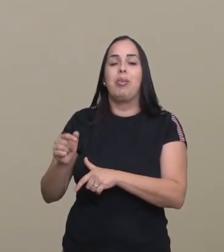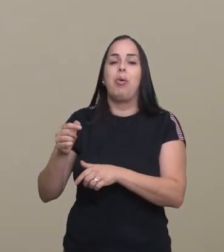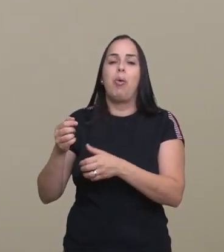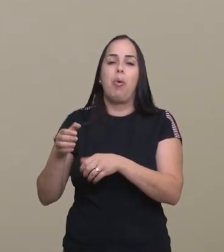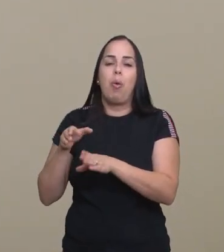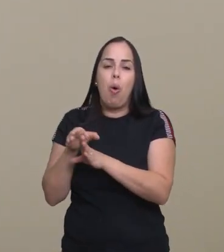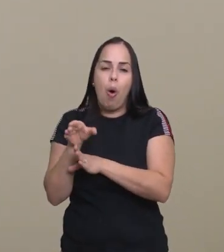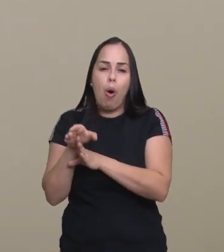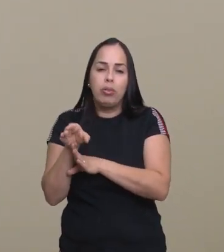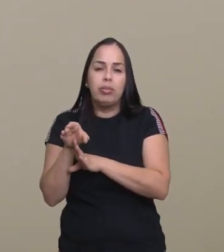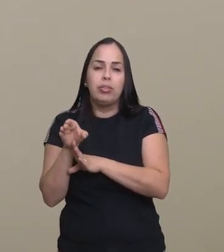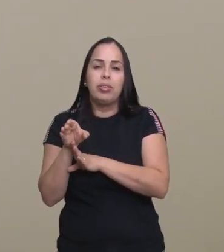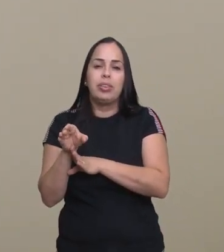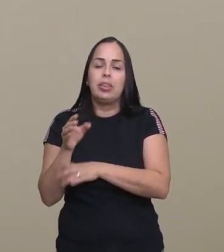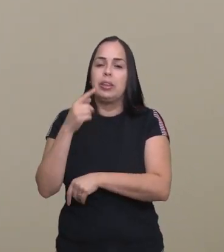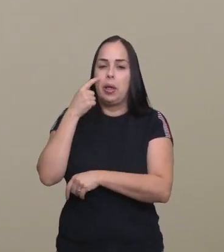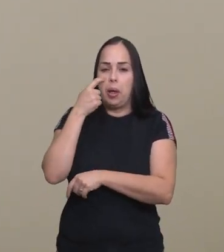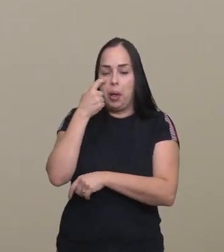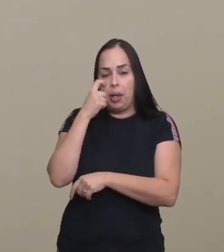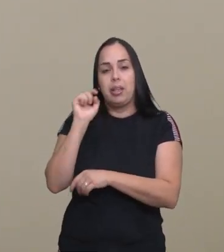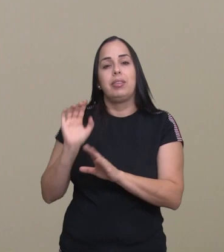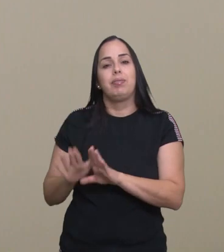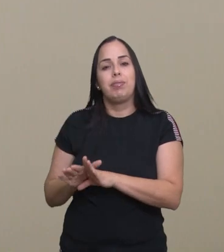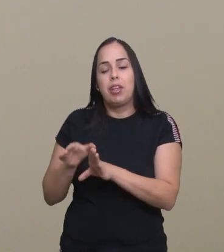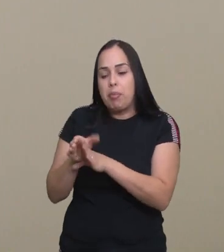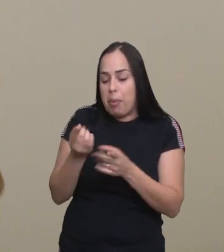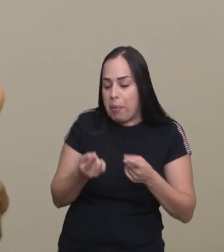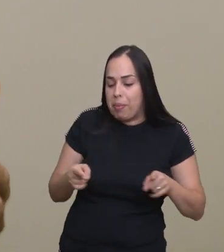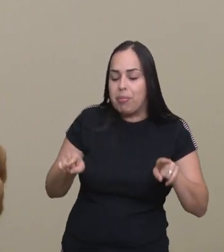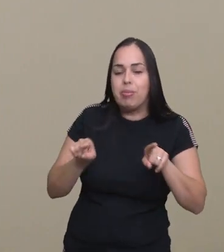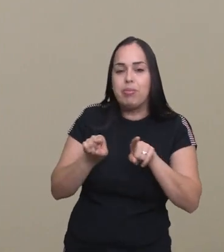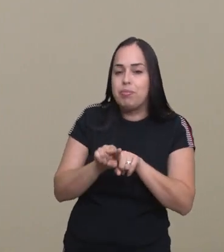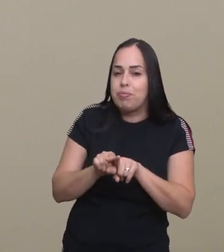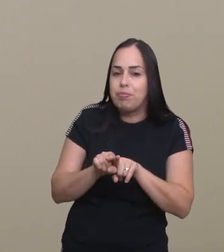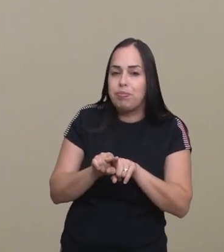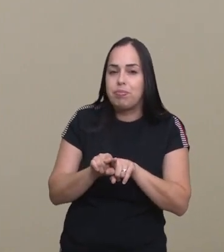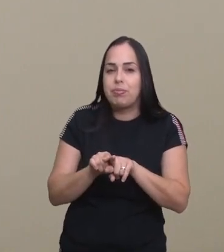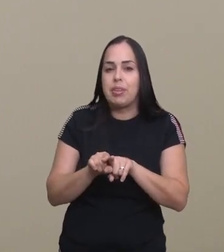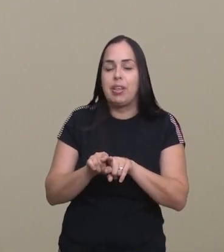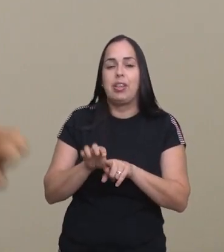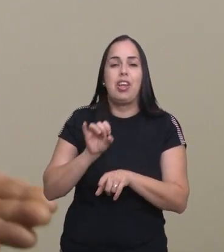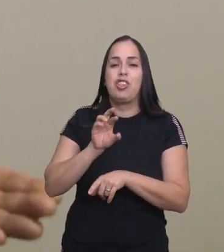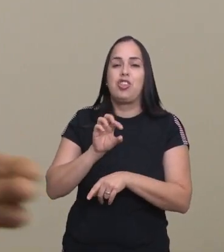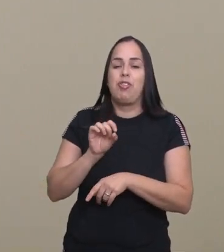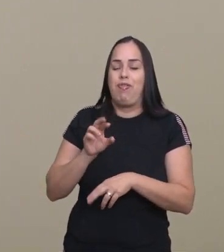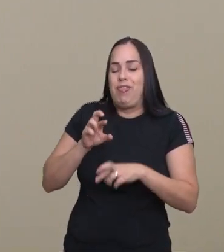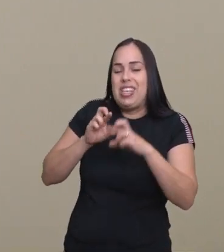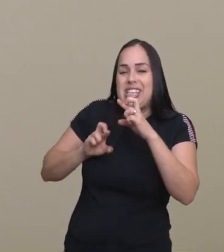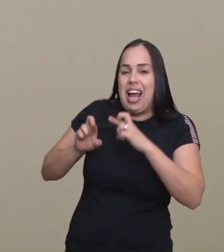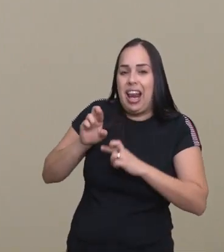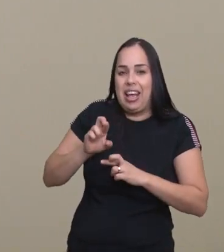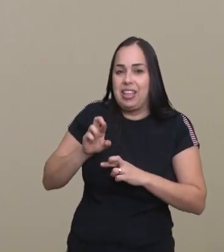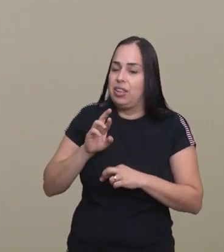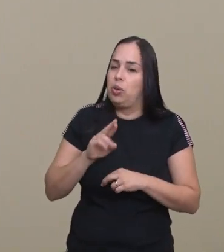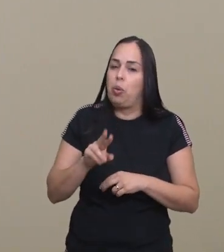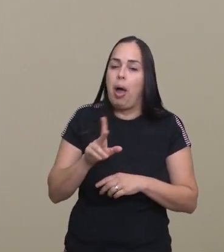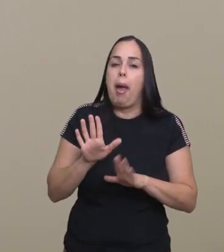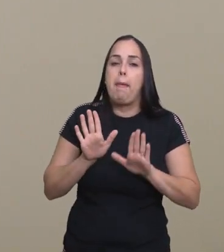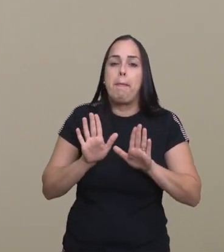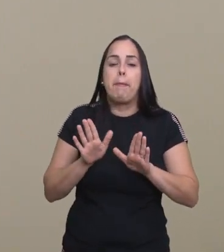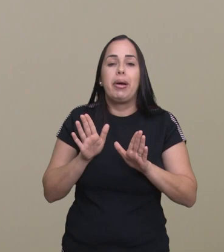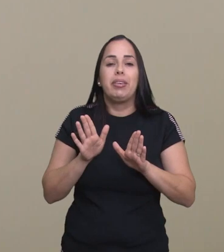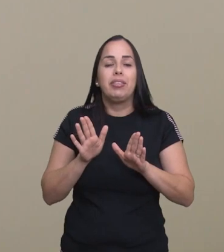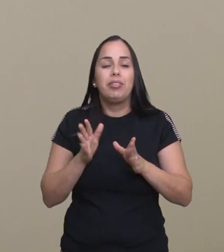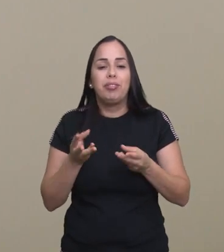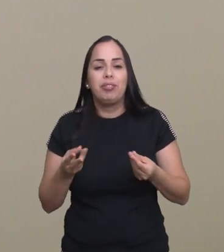conselheiro, eu acho que a gente pode ter uma atuação, inclusive, em conjunto. Não é bem fiscalizar, né? Mas é